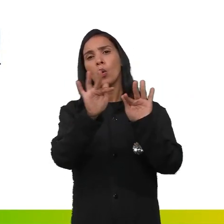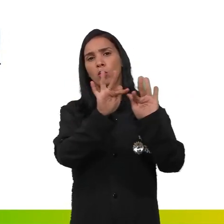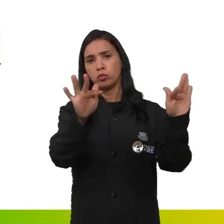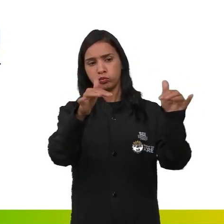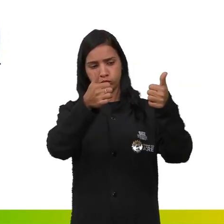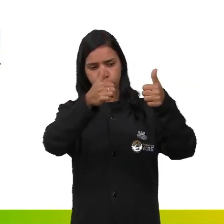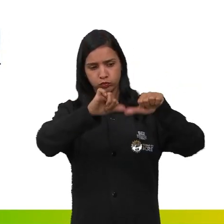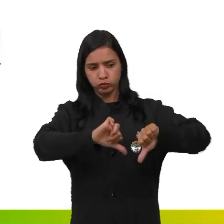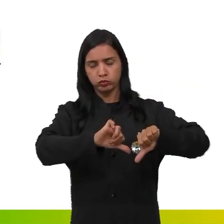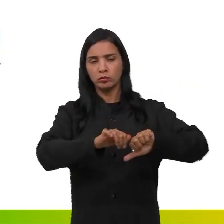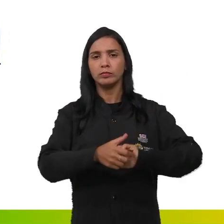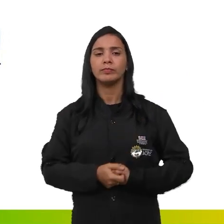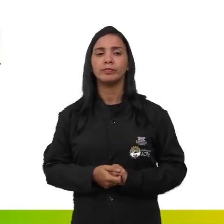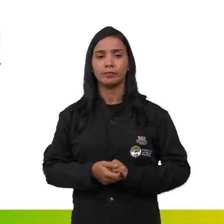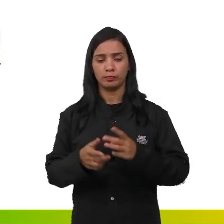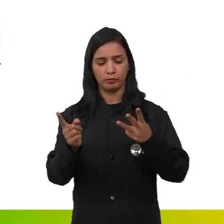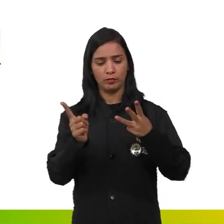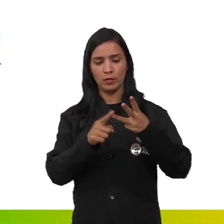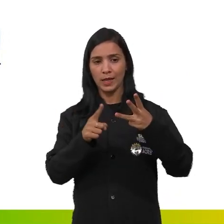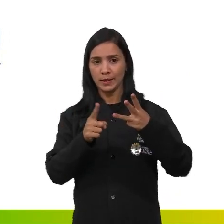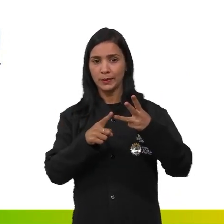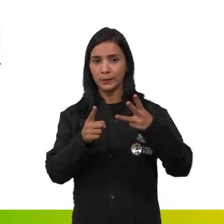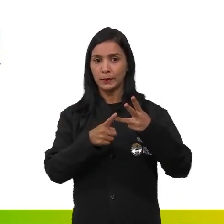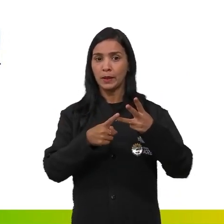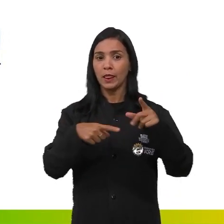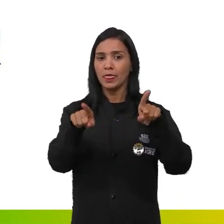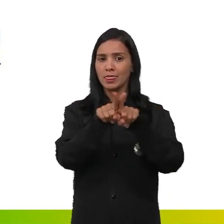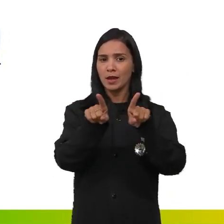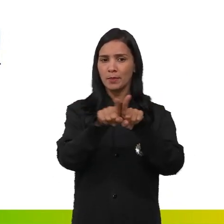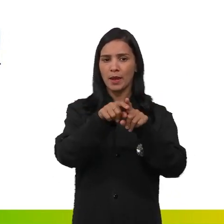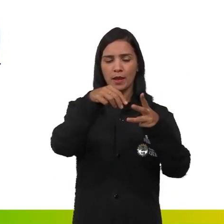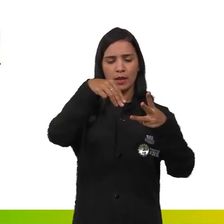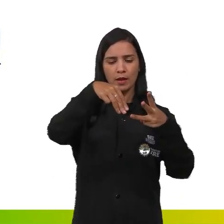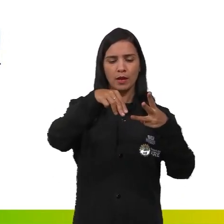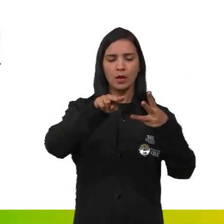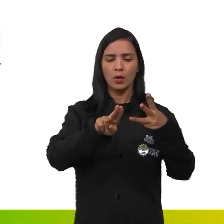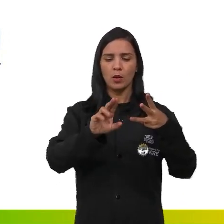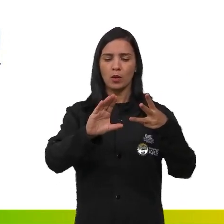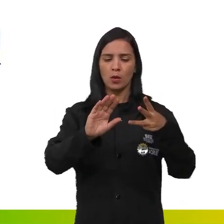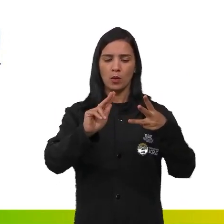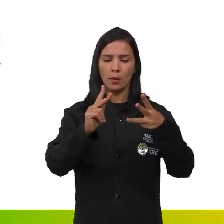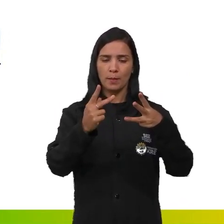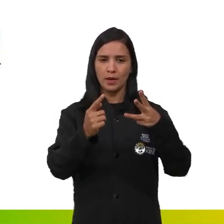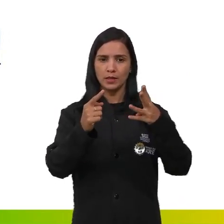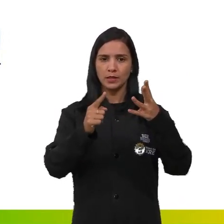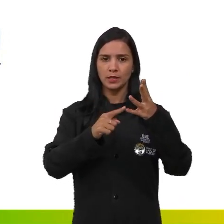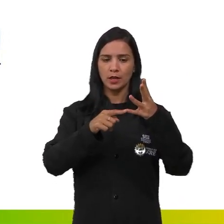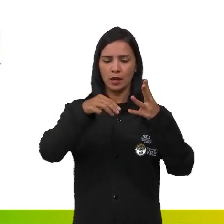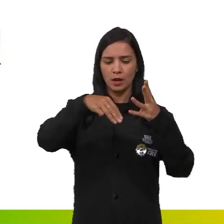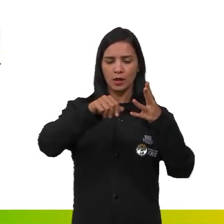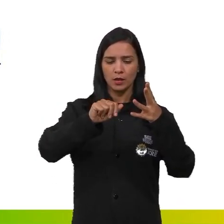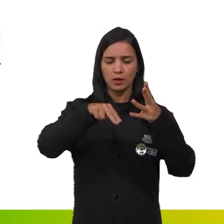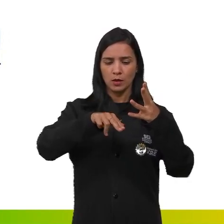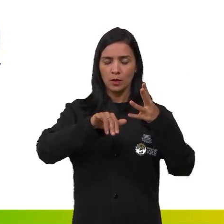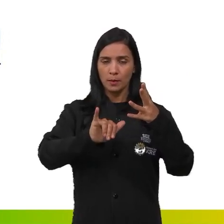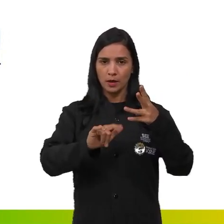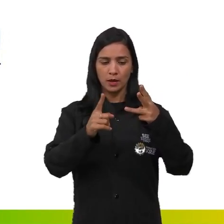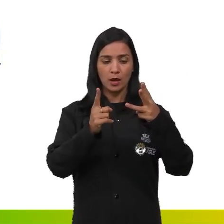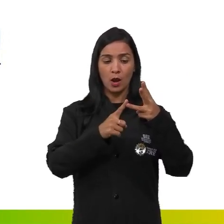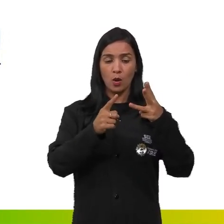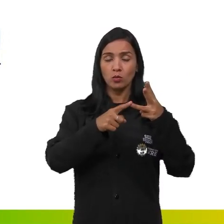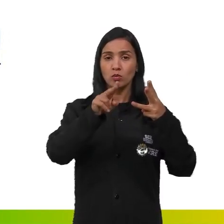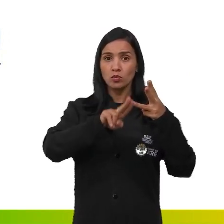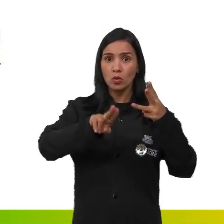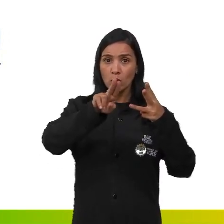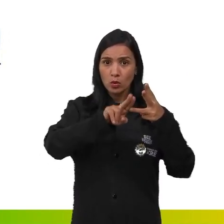negativas. Nós falamos também sobre o much e o many. O much é utilizado principalmente quando